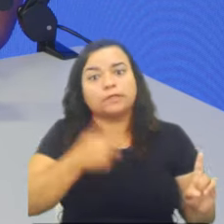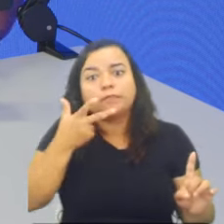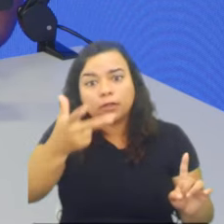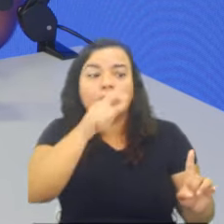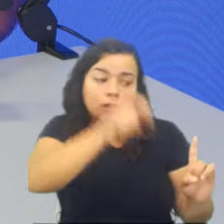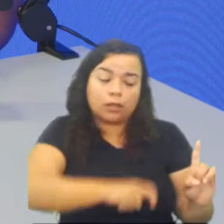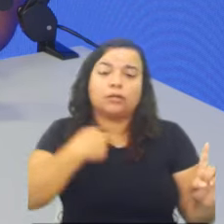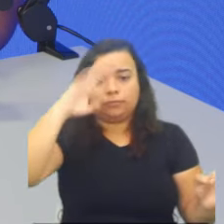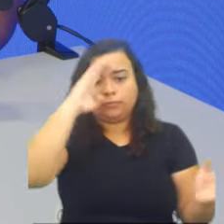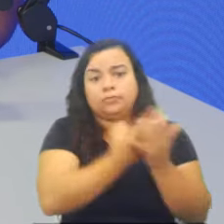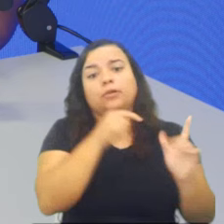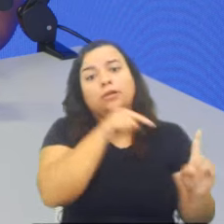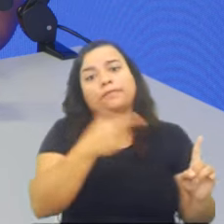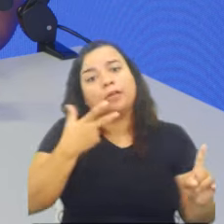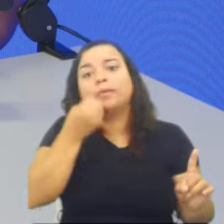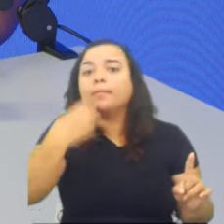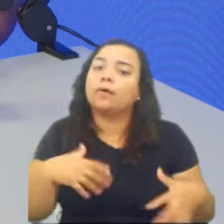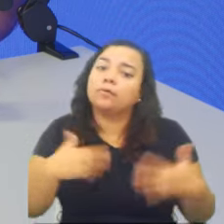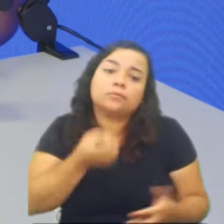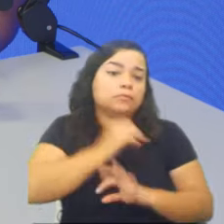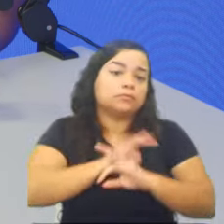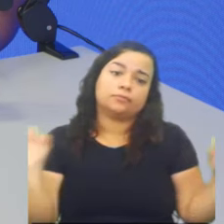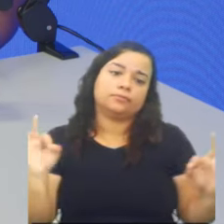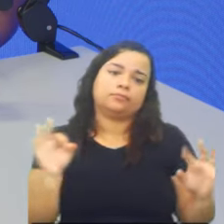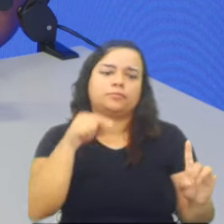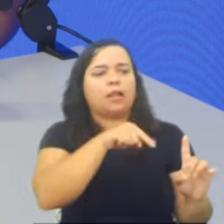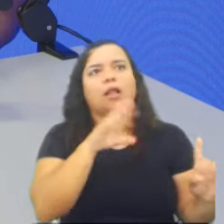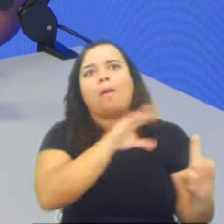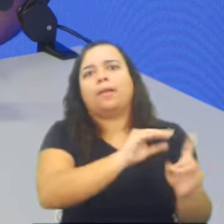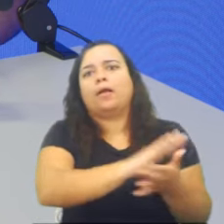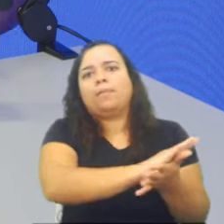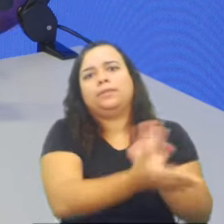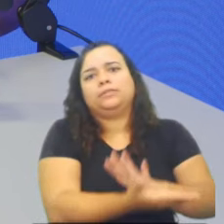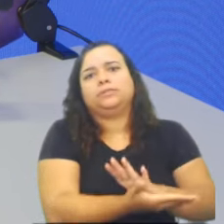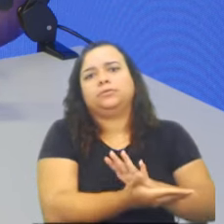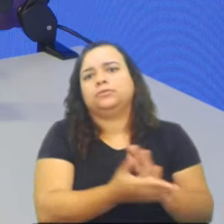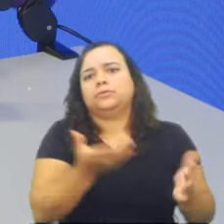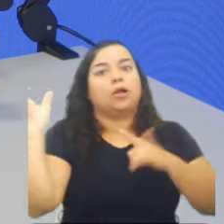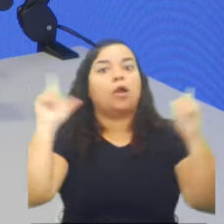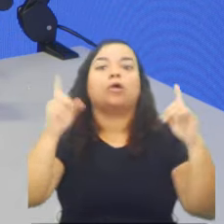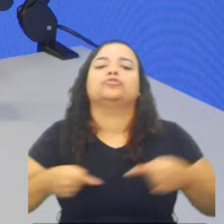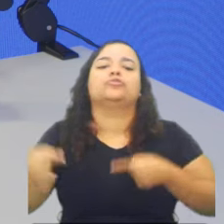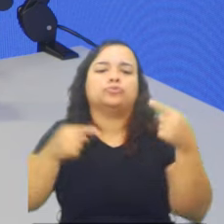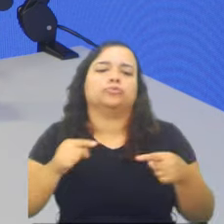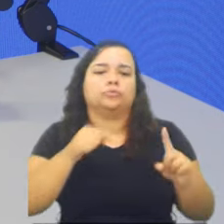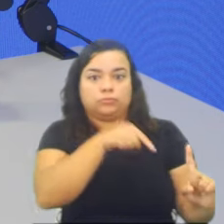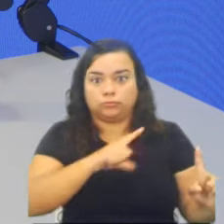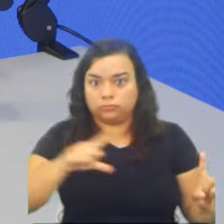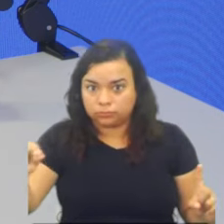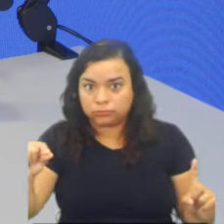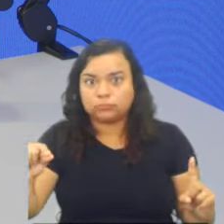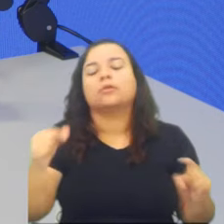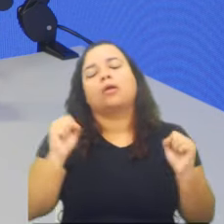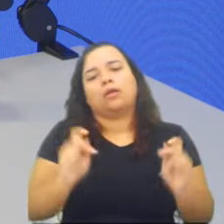disse é nele que eu acredito para ele estava bom é então está bom ah mas ele foi silenciado pela opressão então isso nós vamos discutir depois quando ele sair